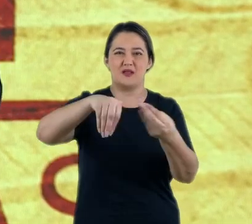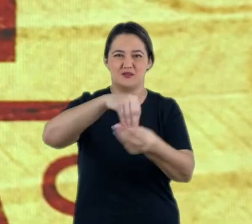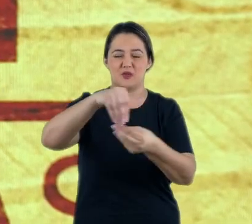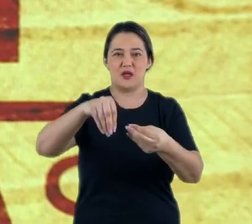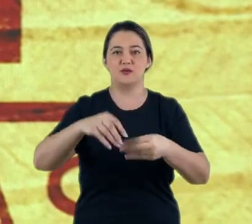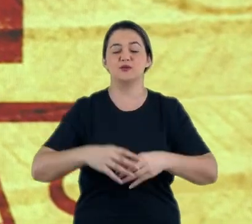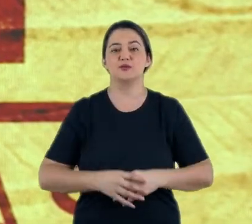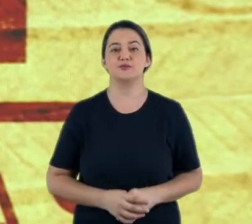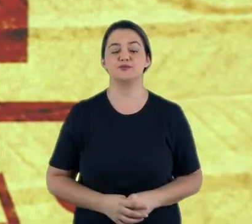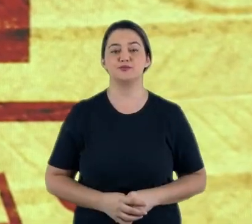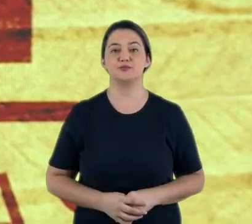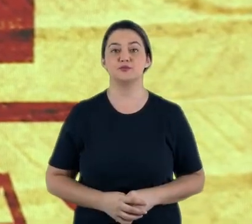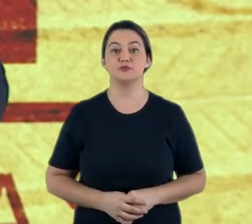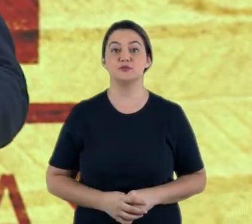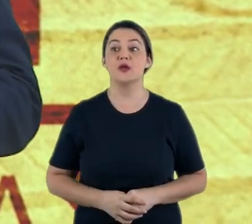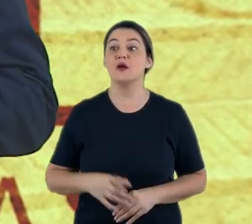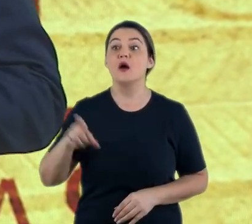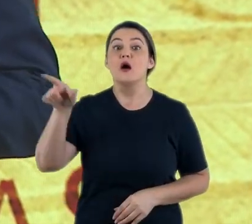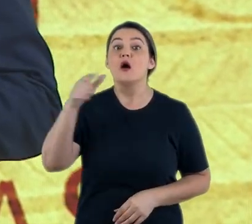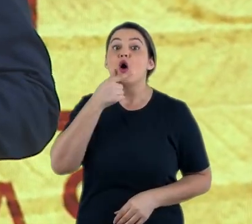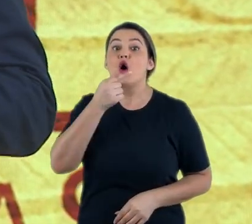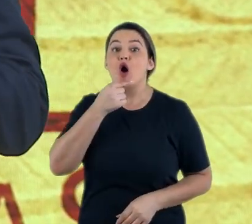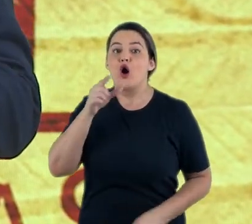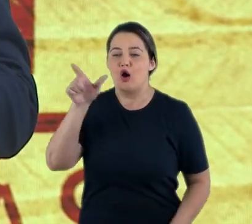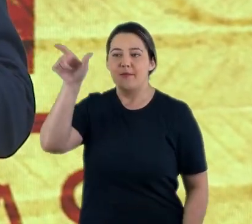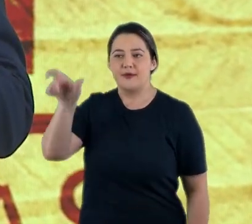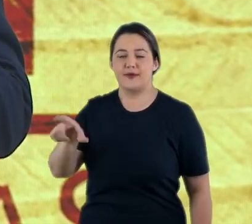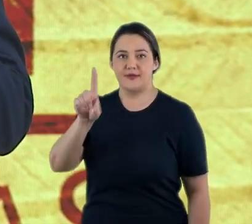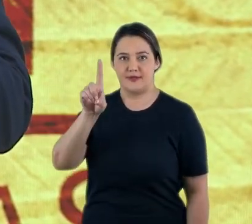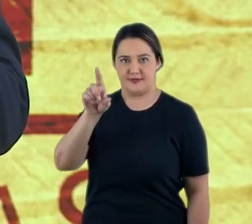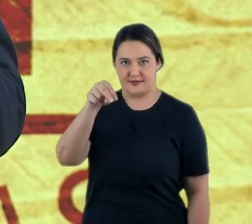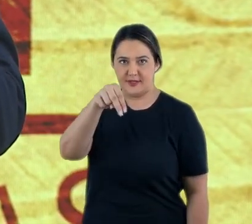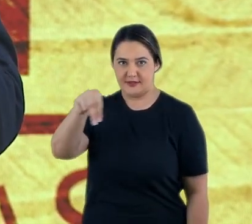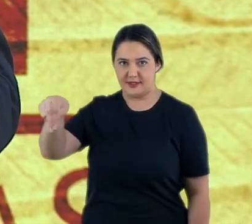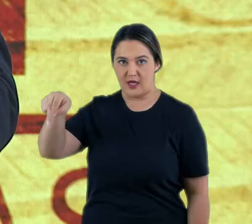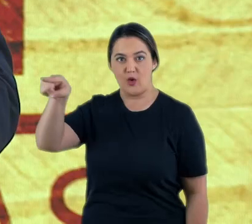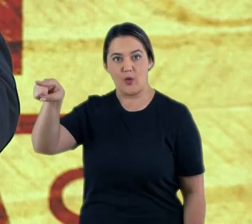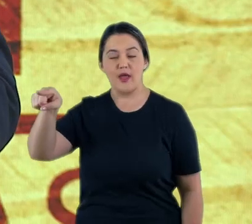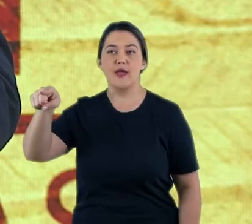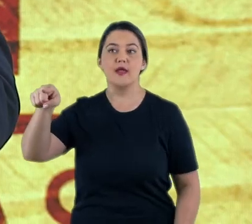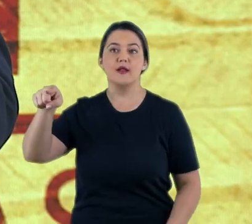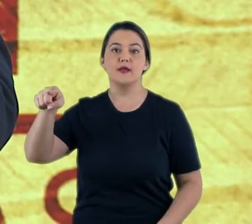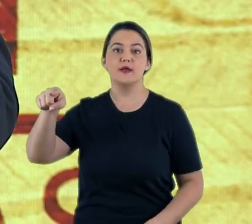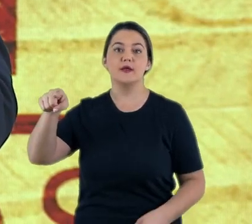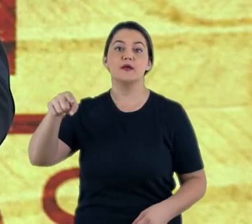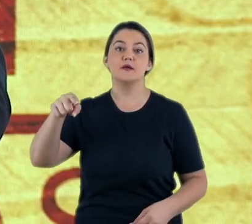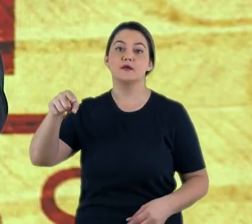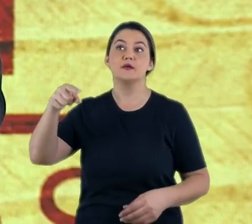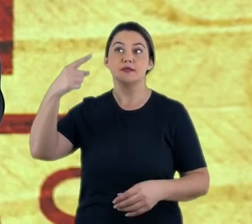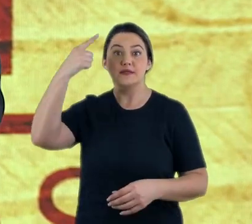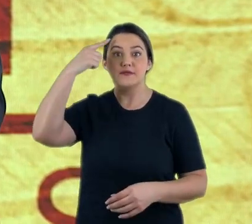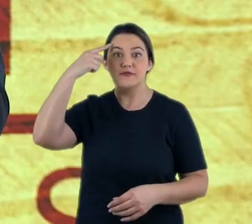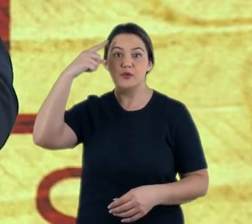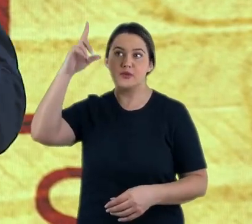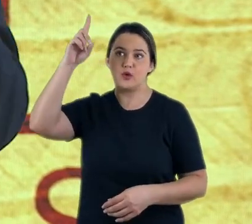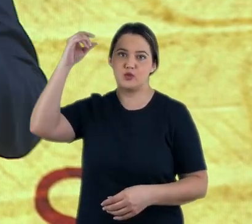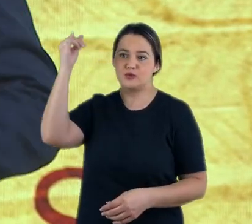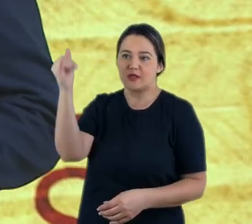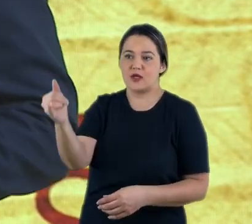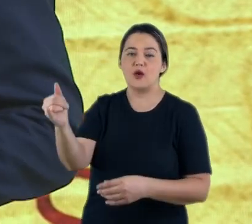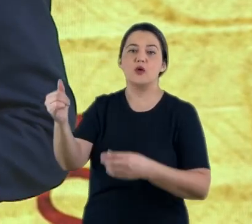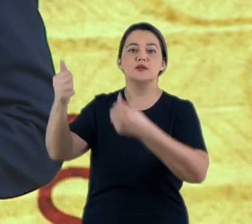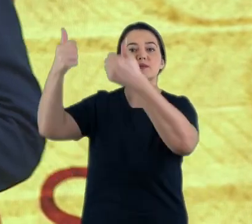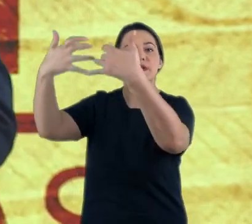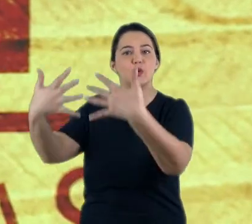continua interpretando o sonho de Nabucodonosor, que após ver esta imensa estátua, percebeu também uma pedra que